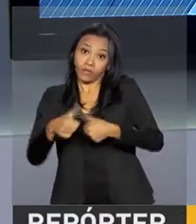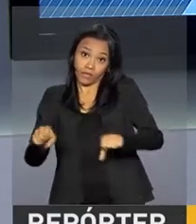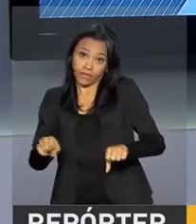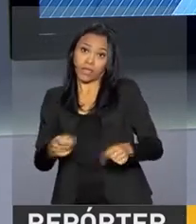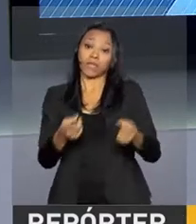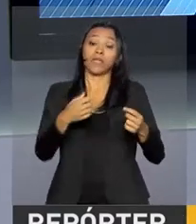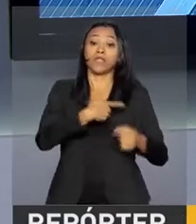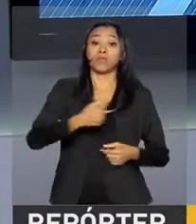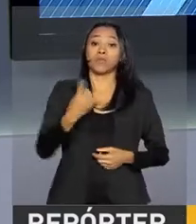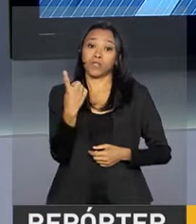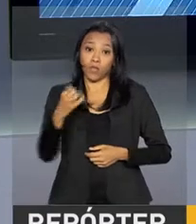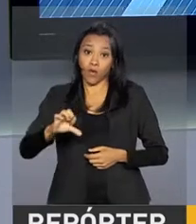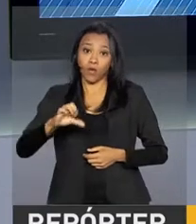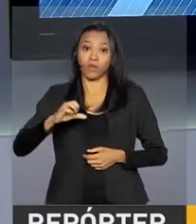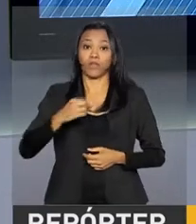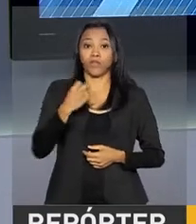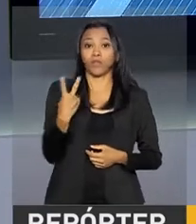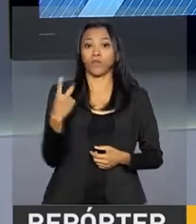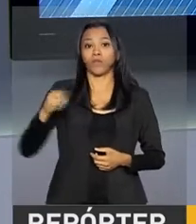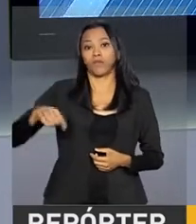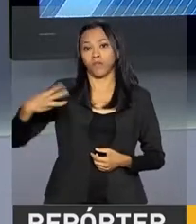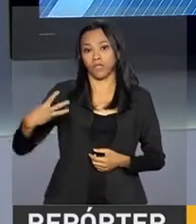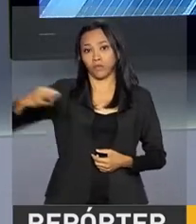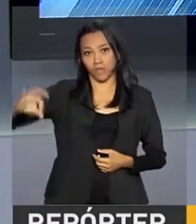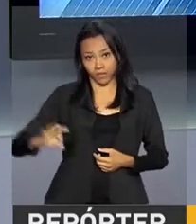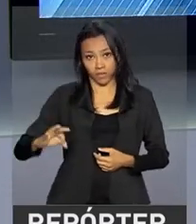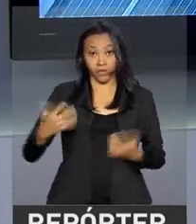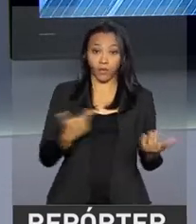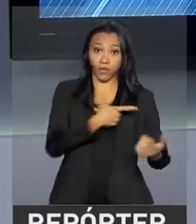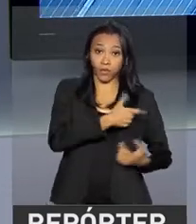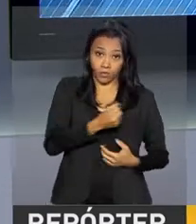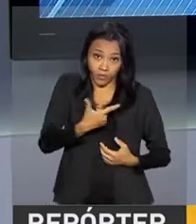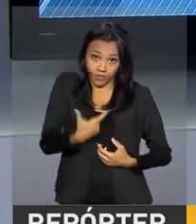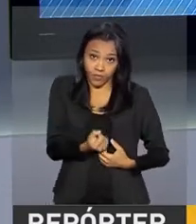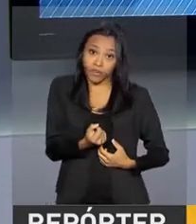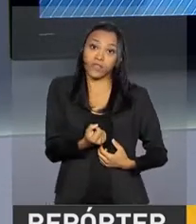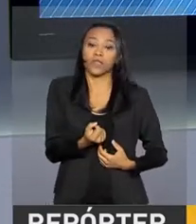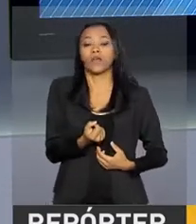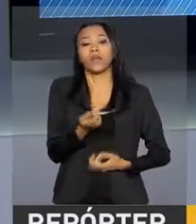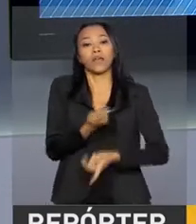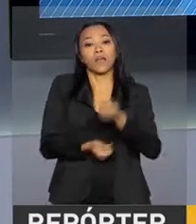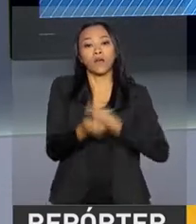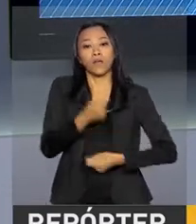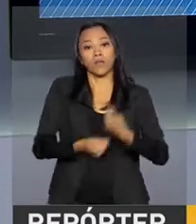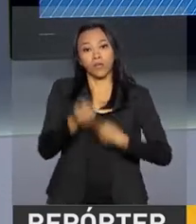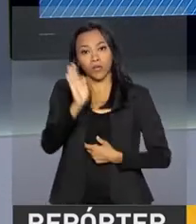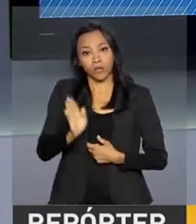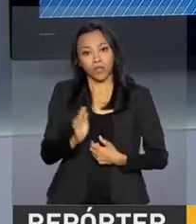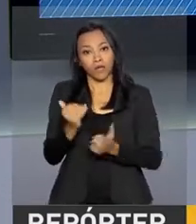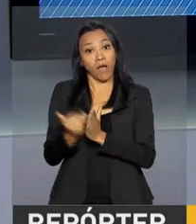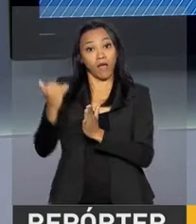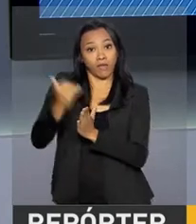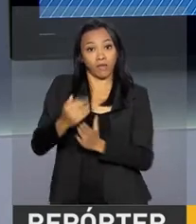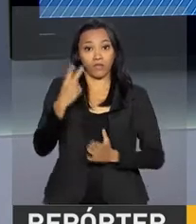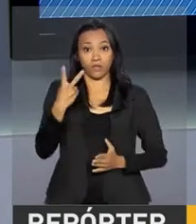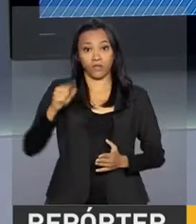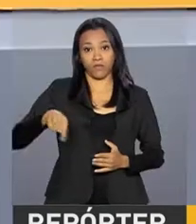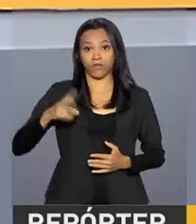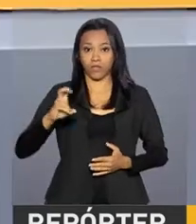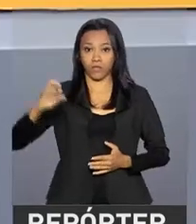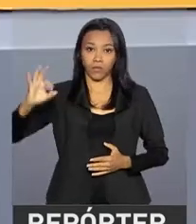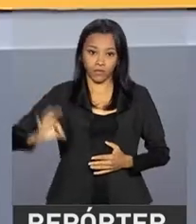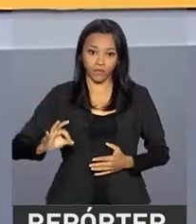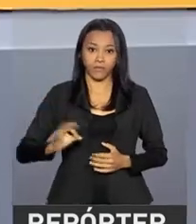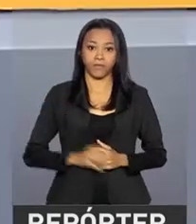2,3 por cento para 2020 a expectativa da instituição é que a economia brasileira avance dois e meio por cento